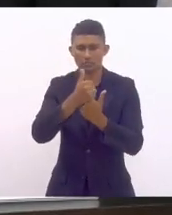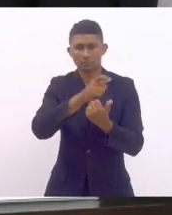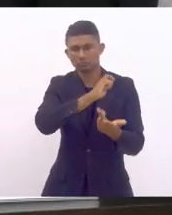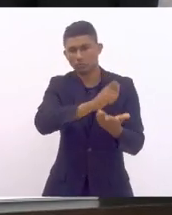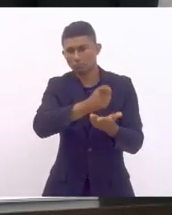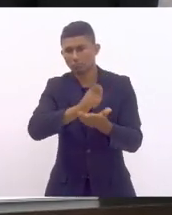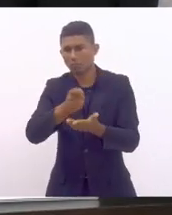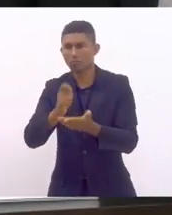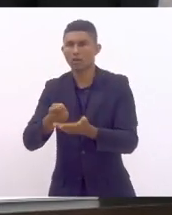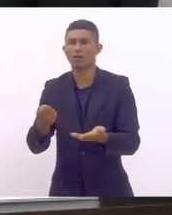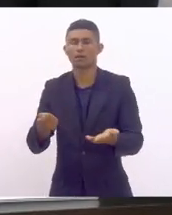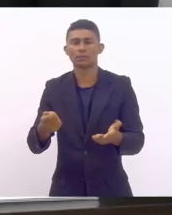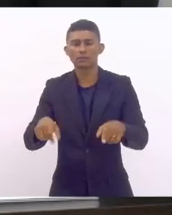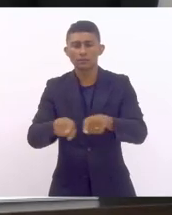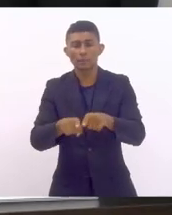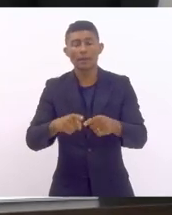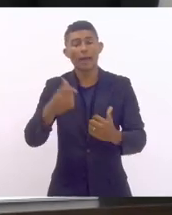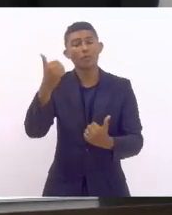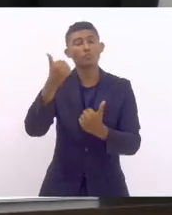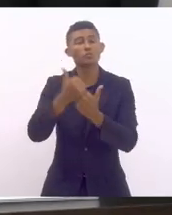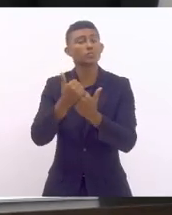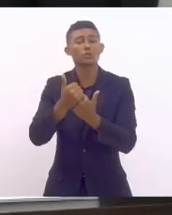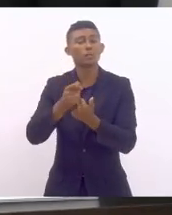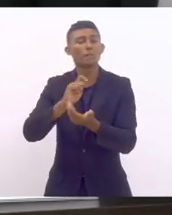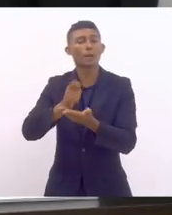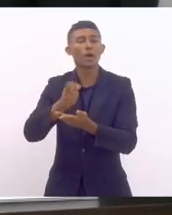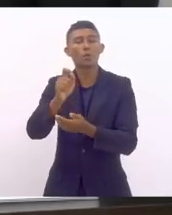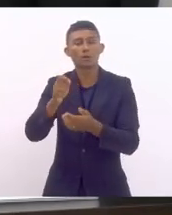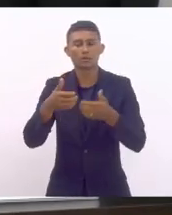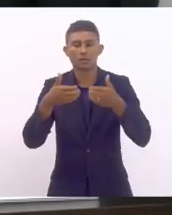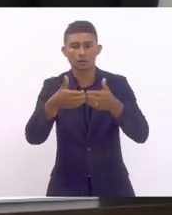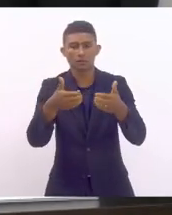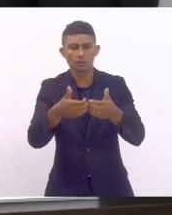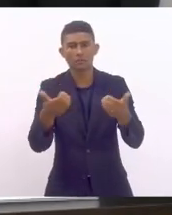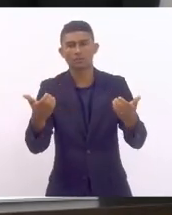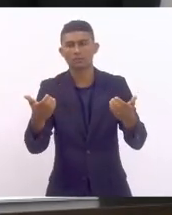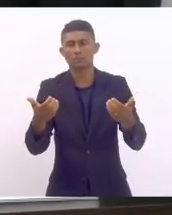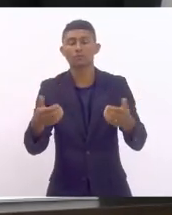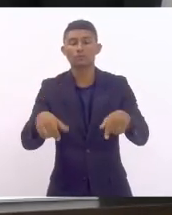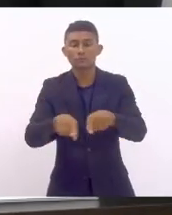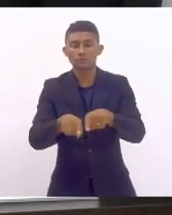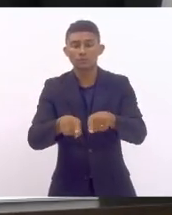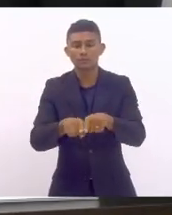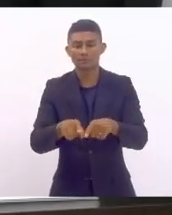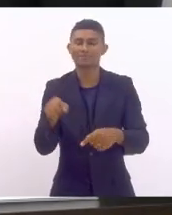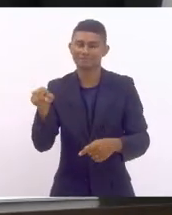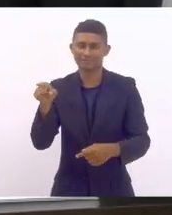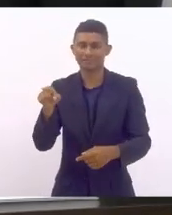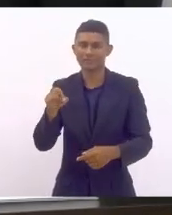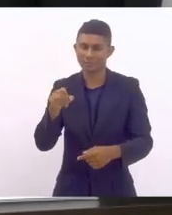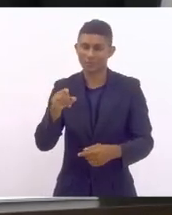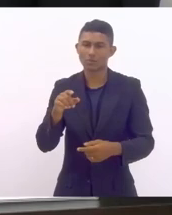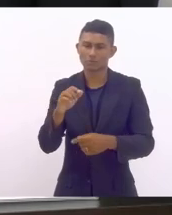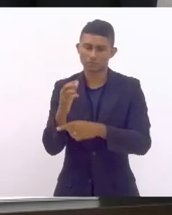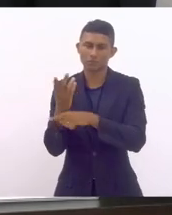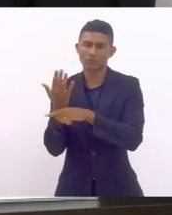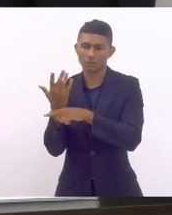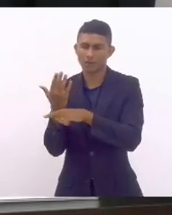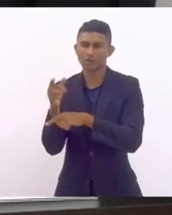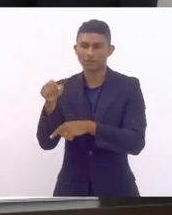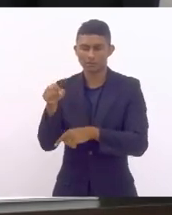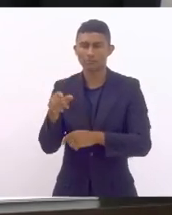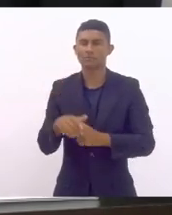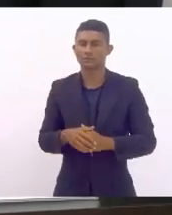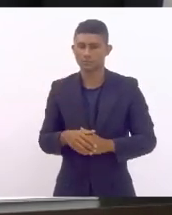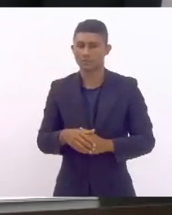de creche né o que nós sabemos que estão bem a UERJ da Como já falado em outra